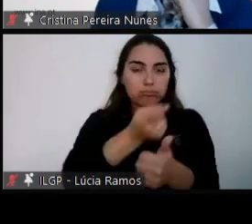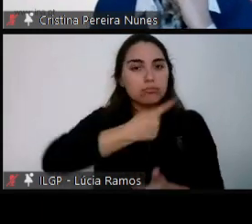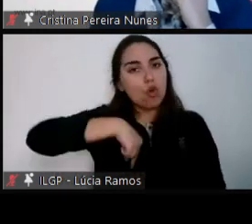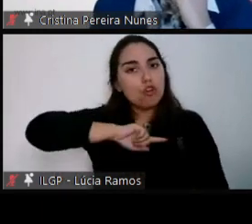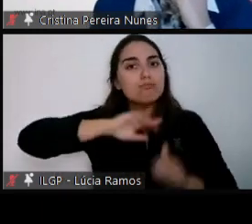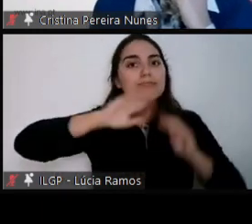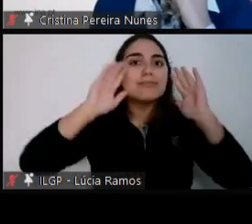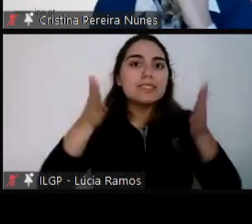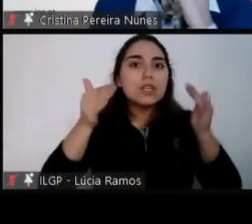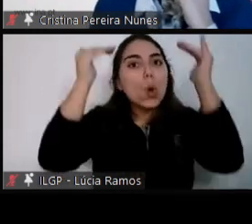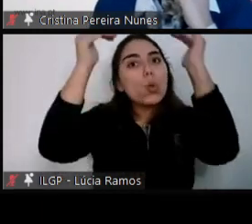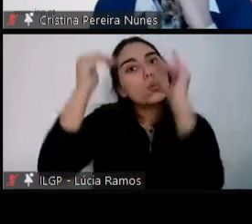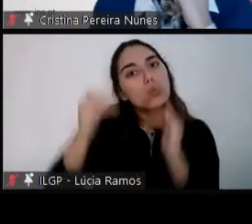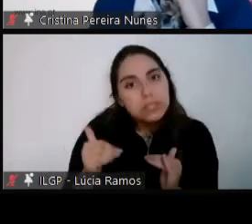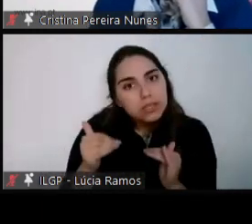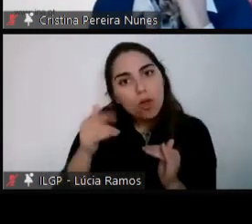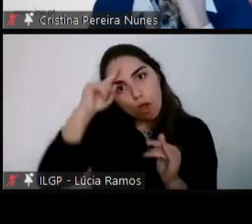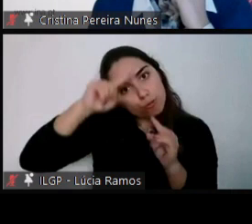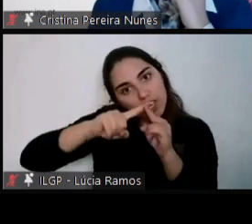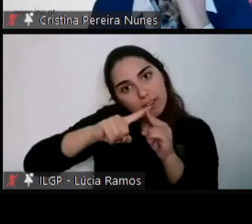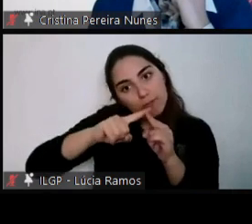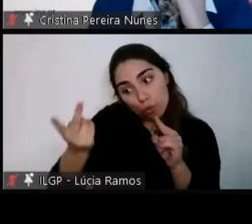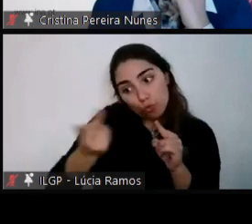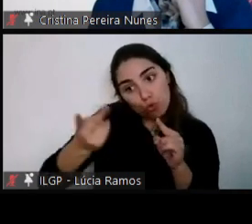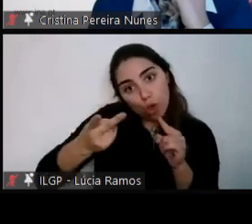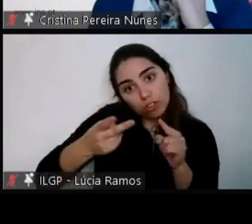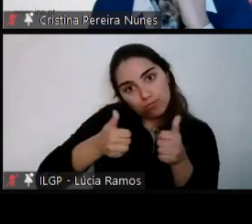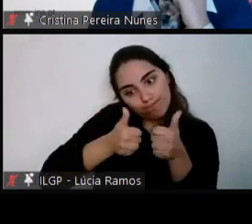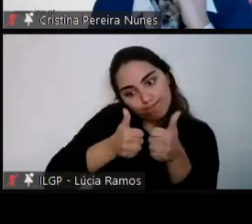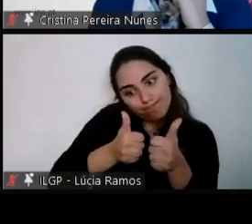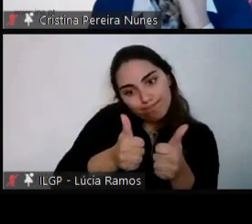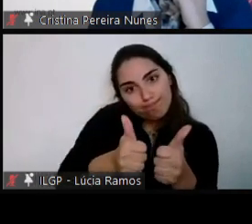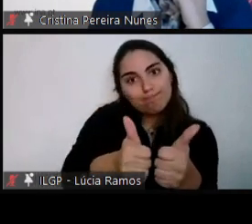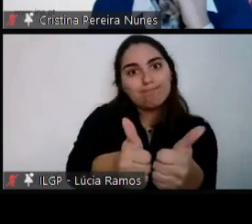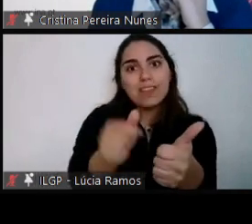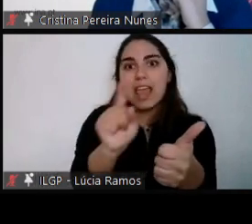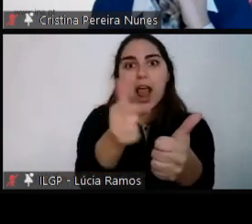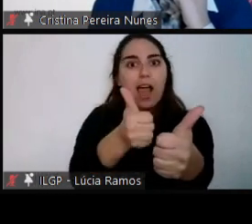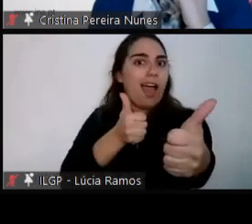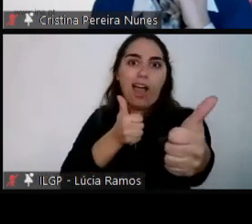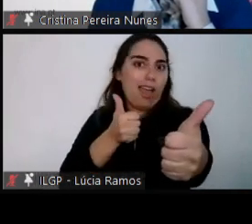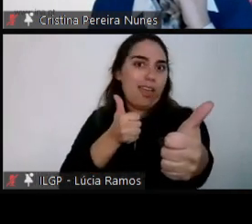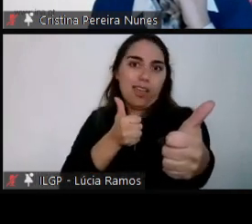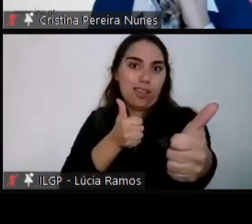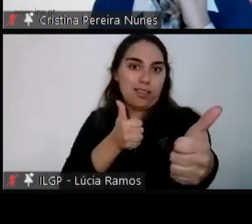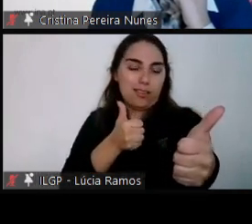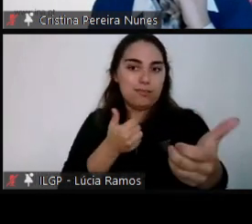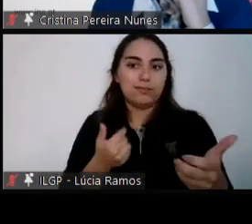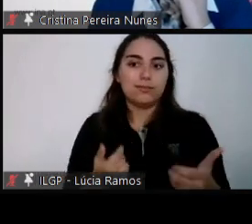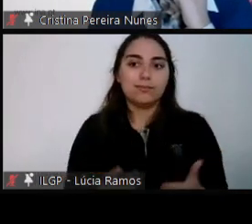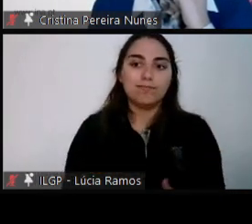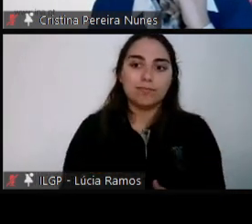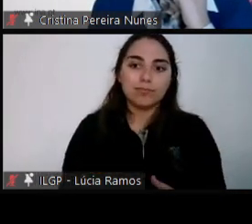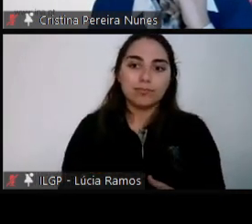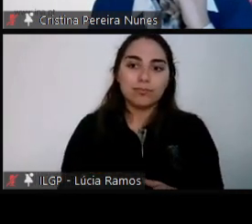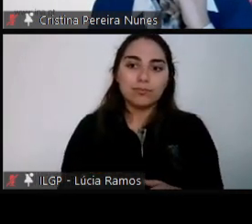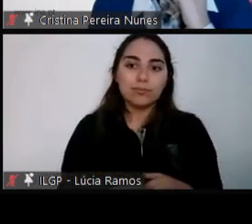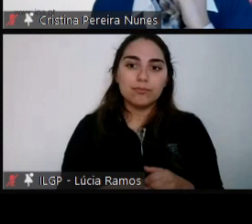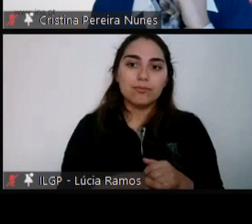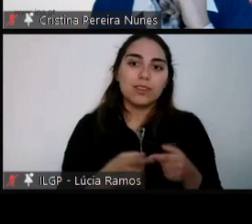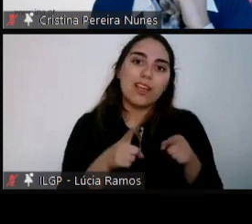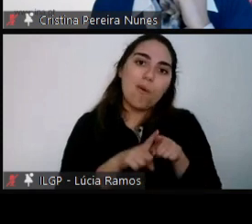que também possa ser considerado uma oportunidade a revolução informática que está a acontecer e não vista como uma ameaça às